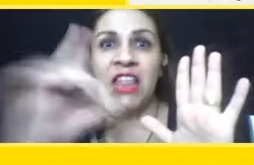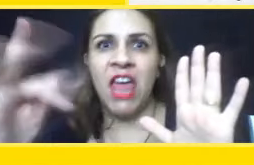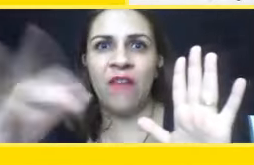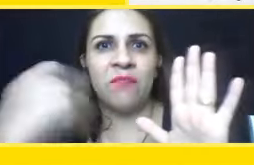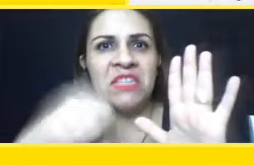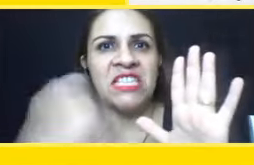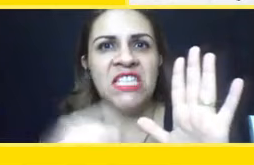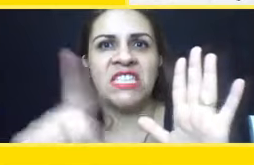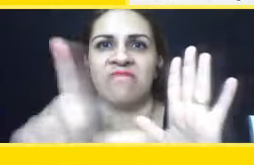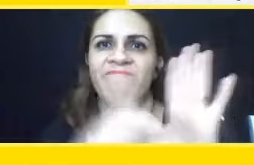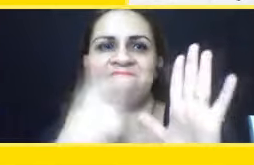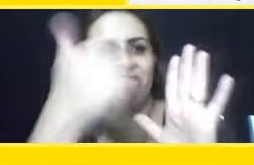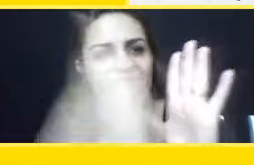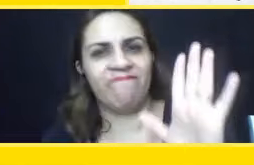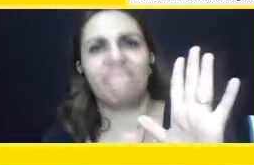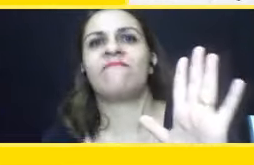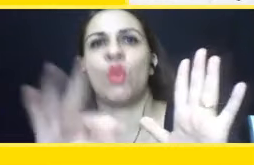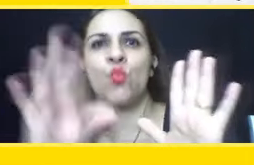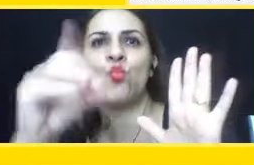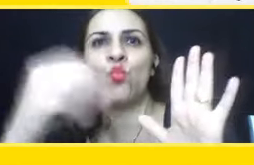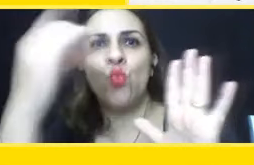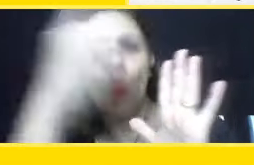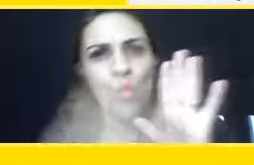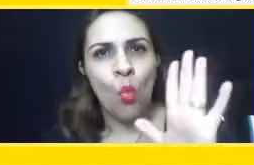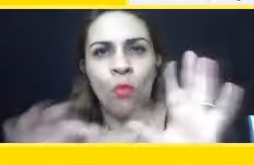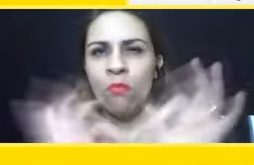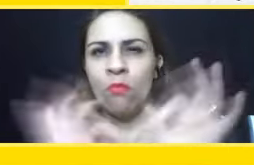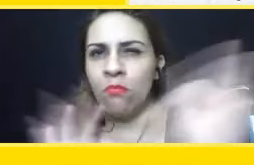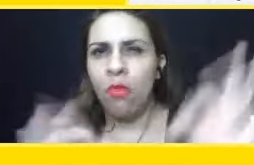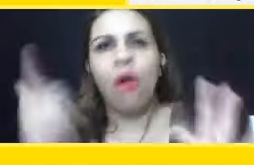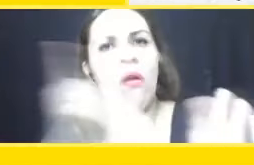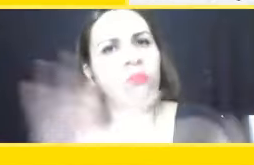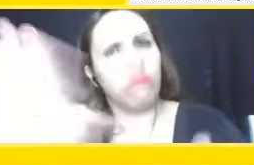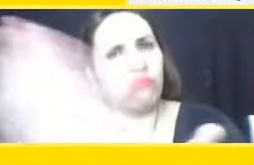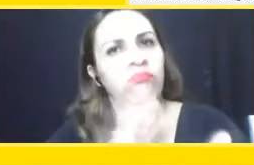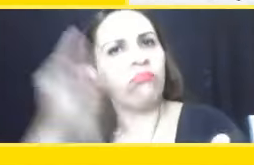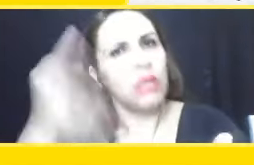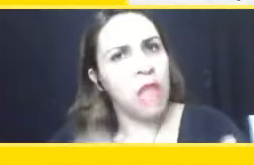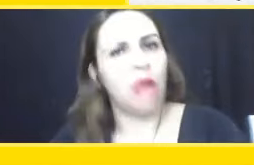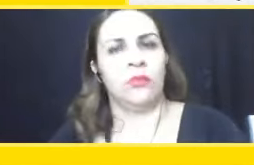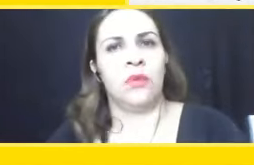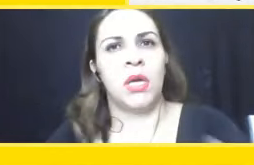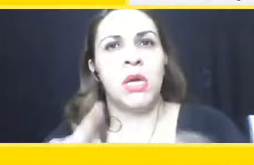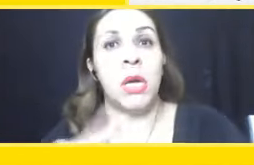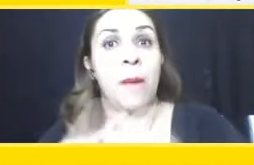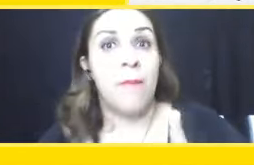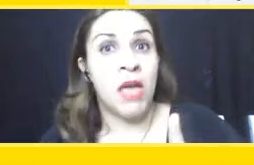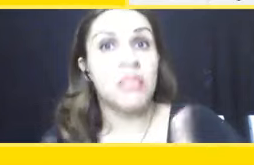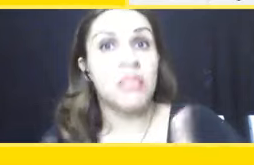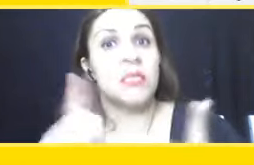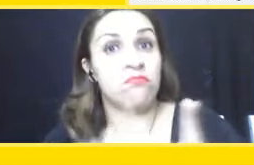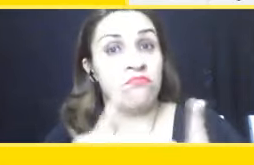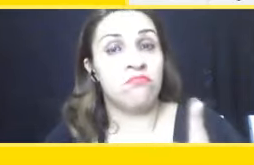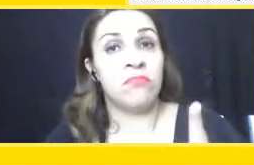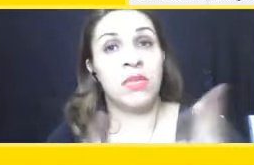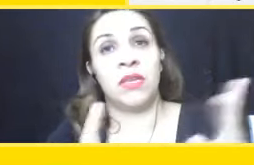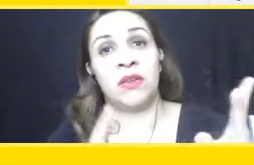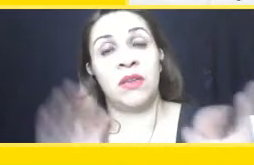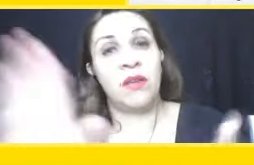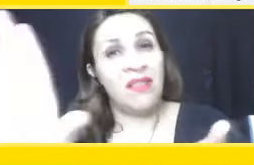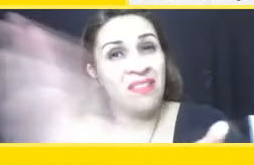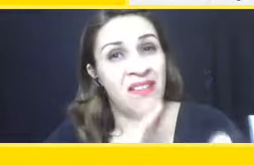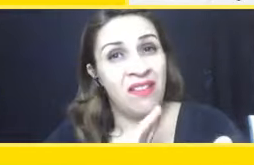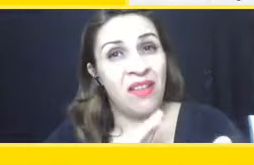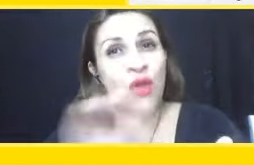ter todos os seus documentos em dia para receber os seus repasses. E fora os repasses fundo a